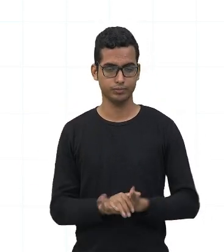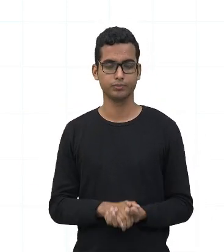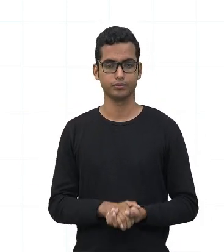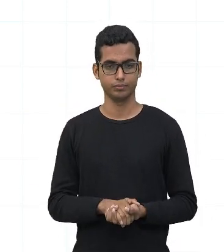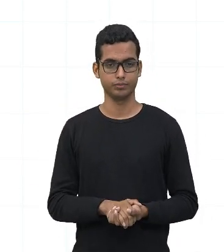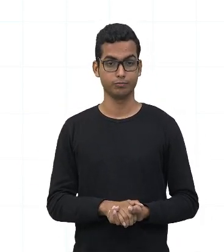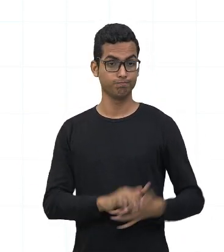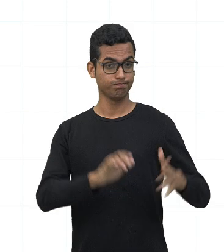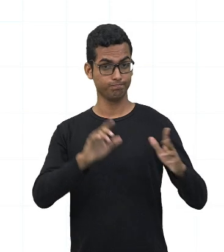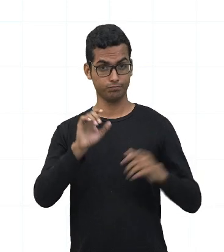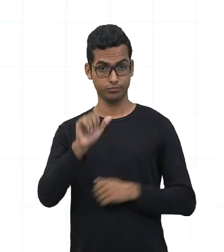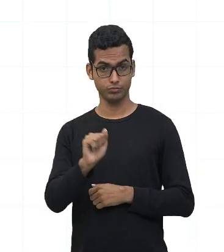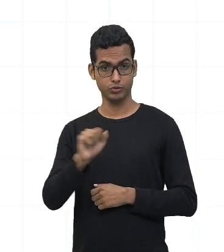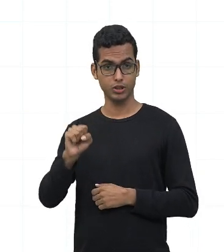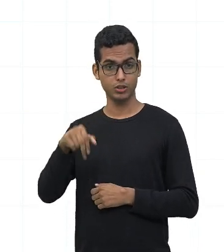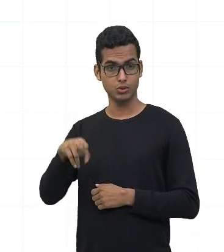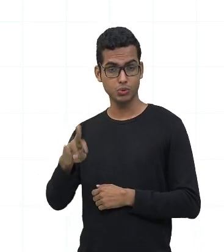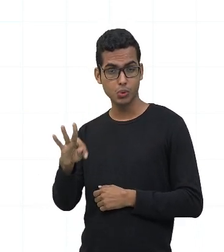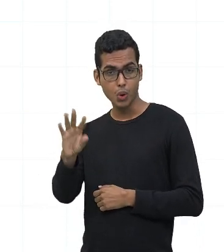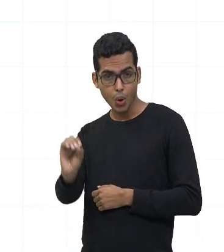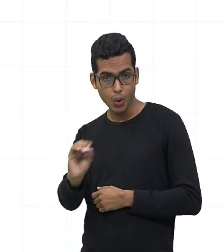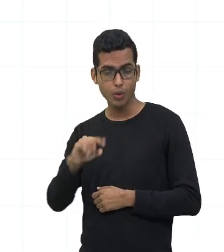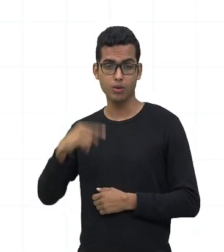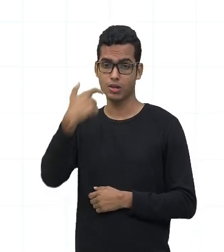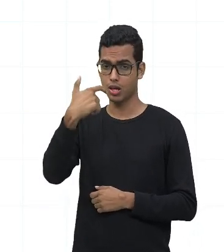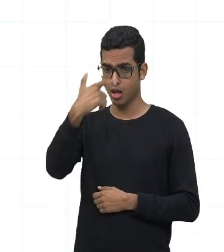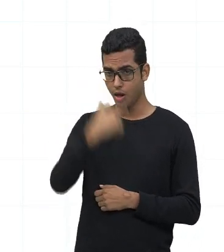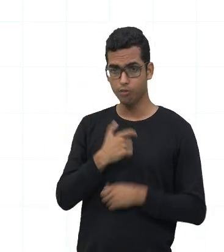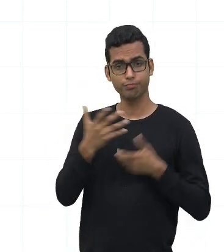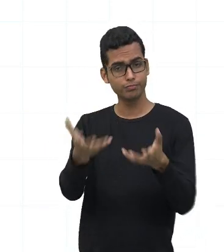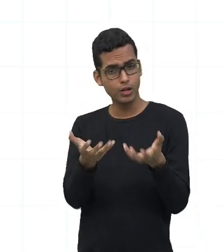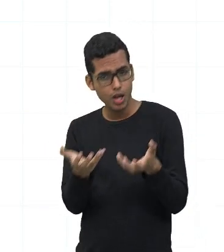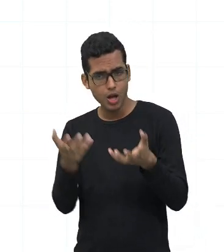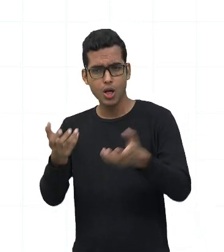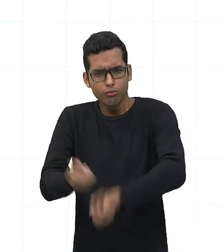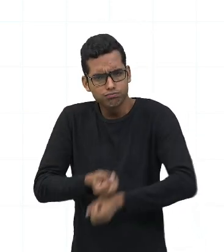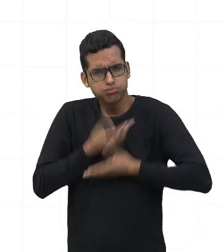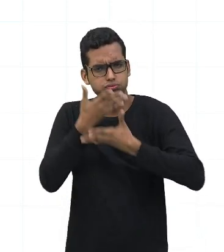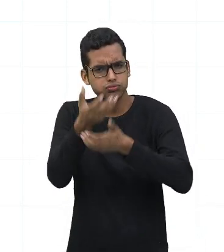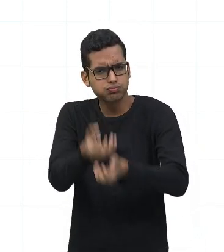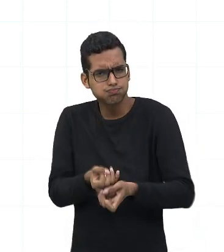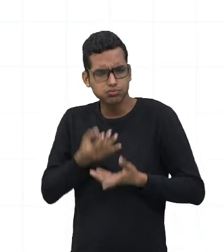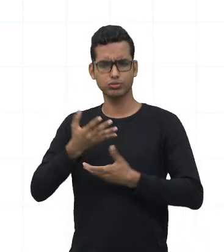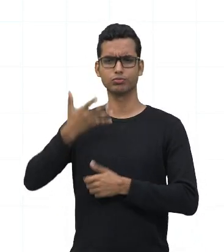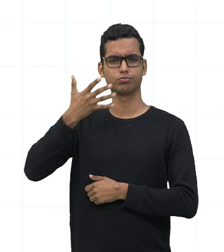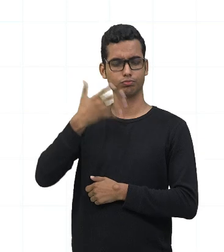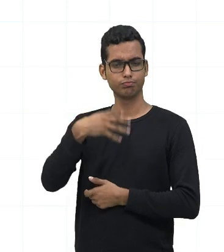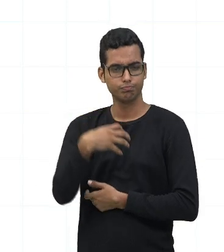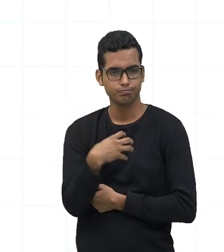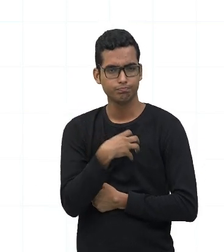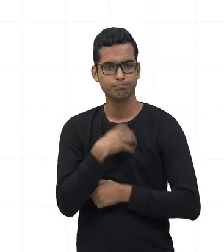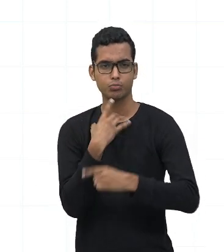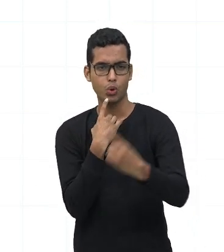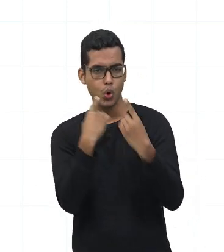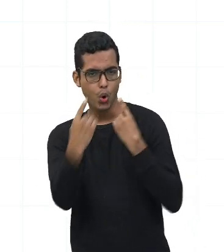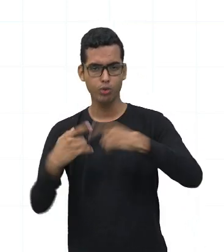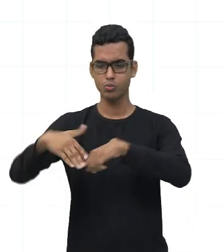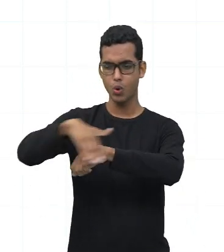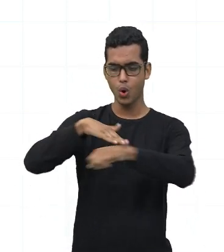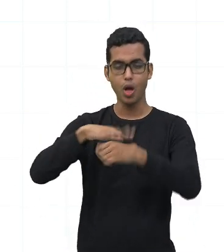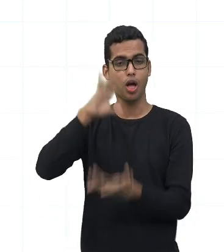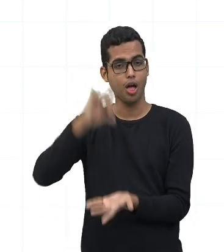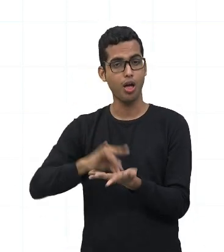Assunto é tudo aquilo que eu quero falar. Tudo aquilo que eu estou dialogando é